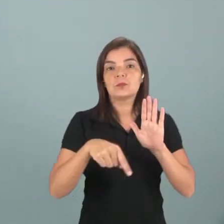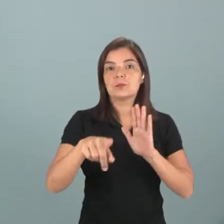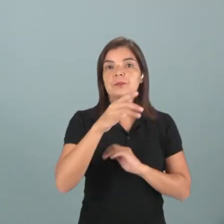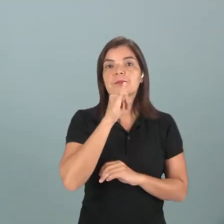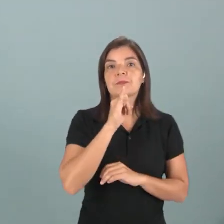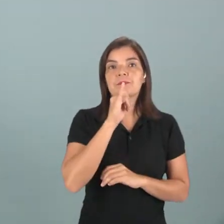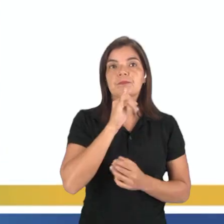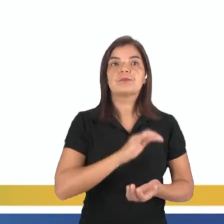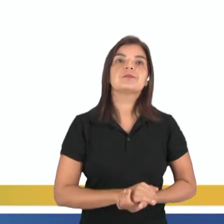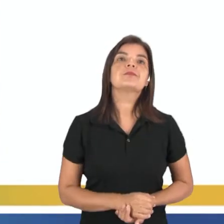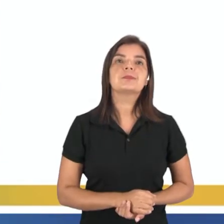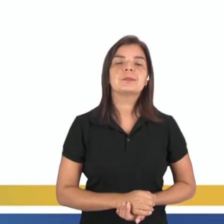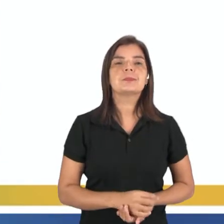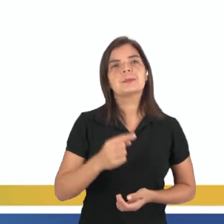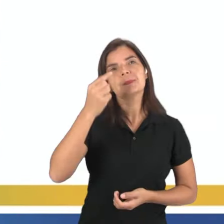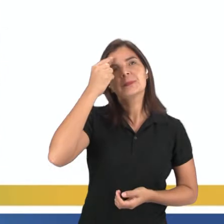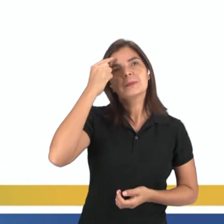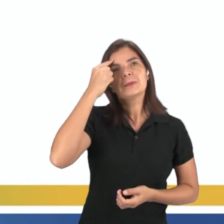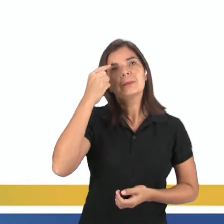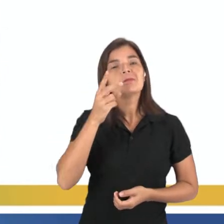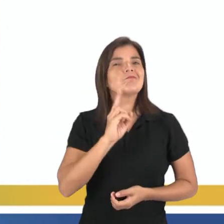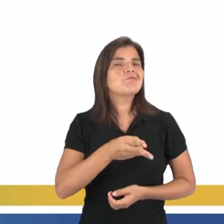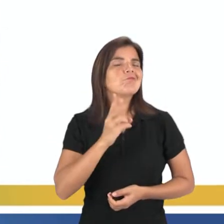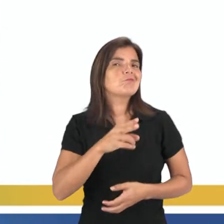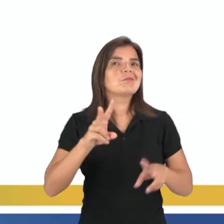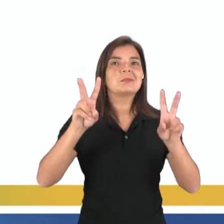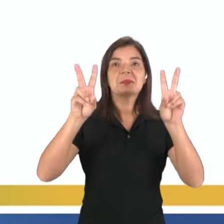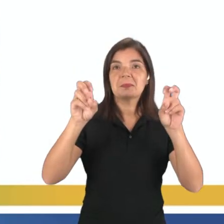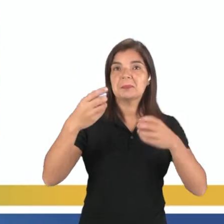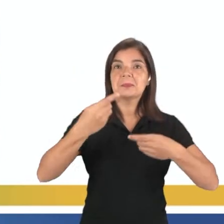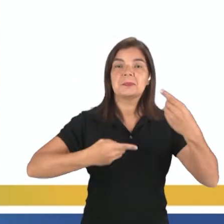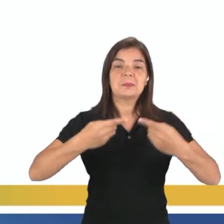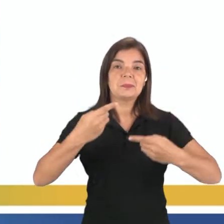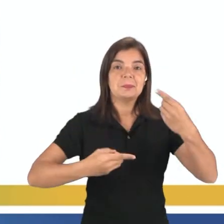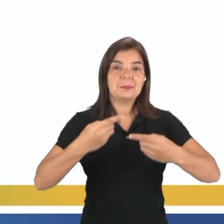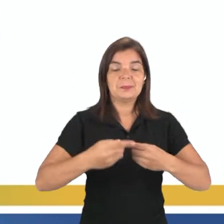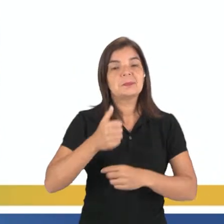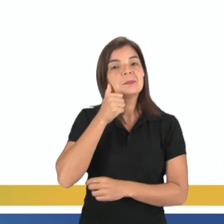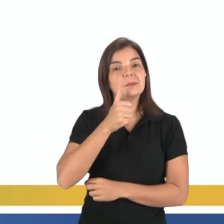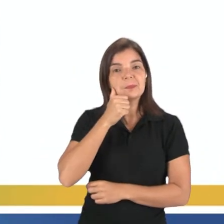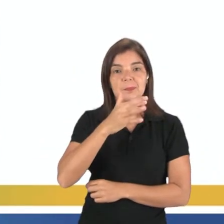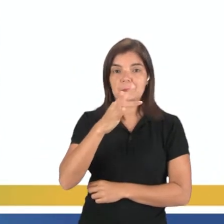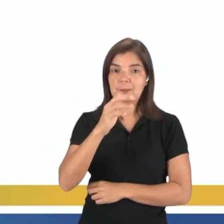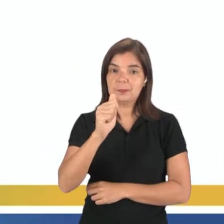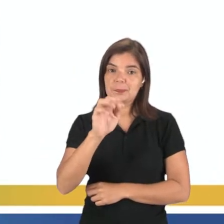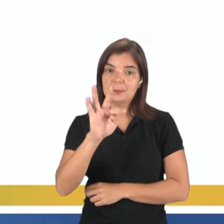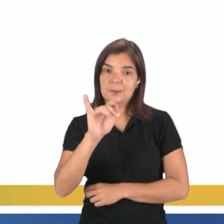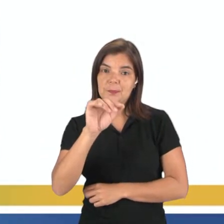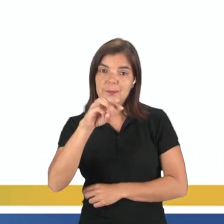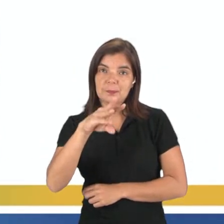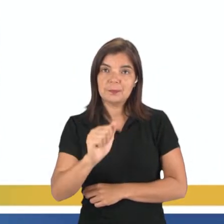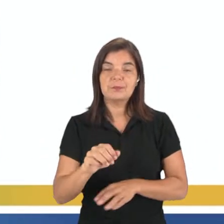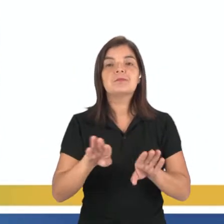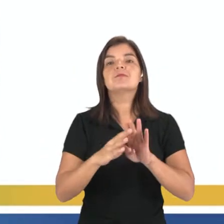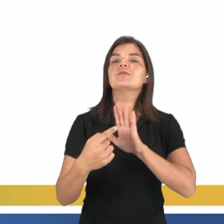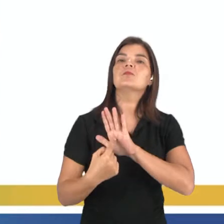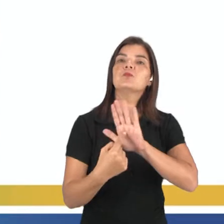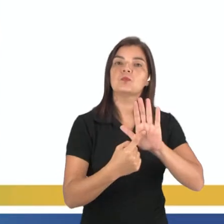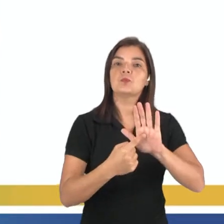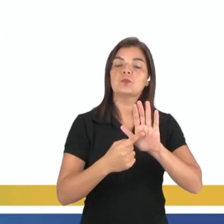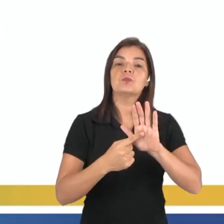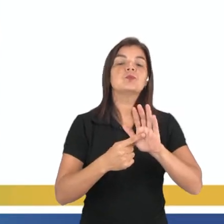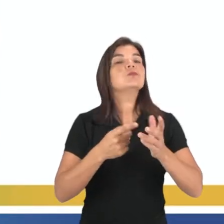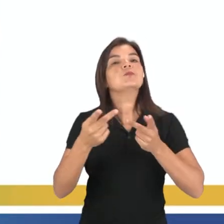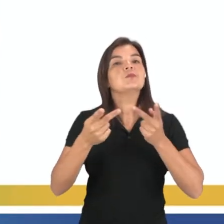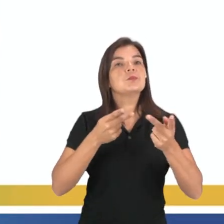para vocês. Olha só, imagine o mesmo tema sendo discutido pela Fátima Bernardes, que ela que apresenta o